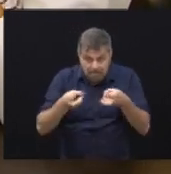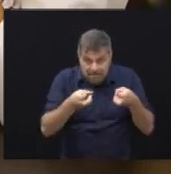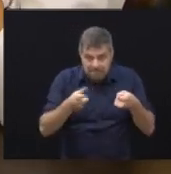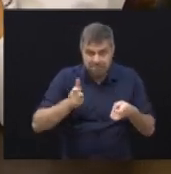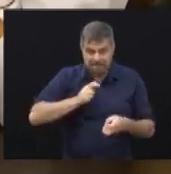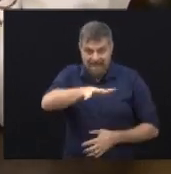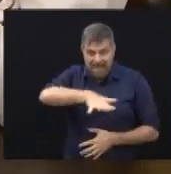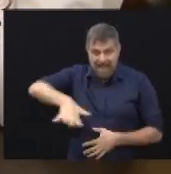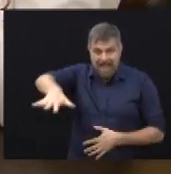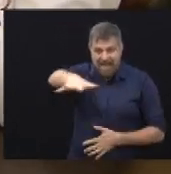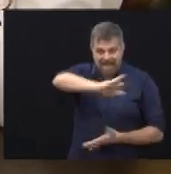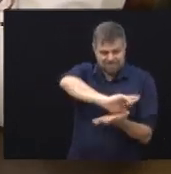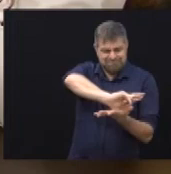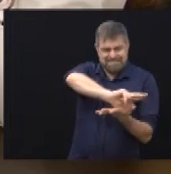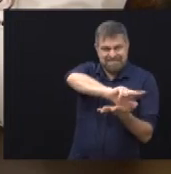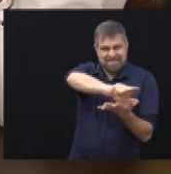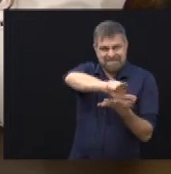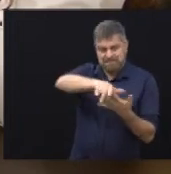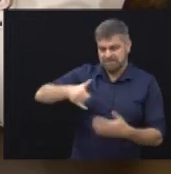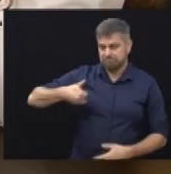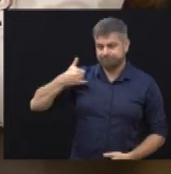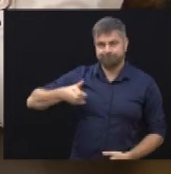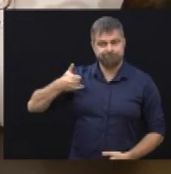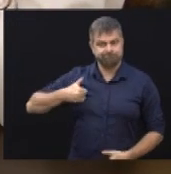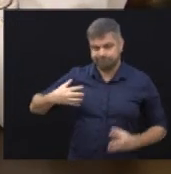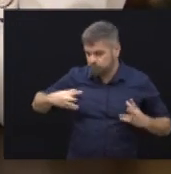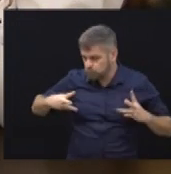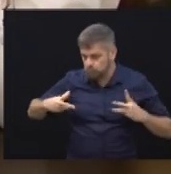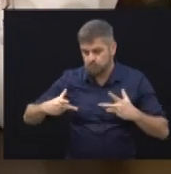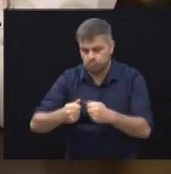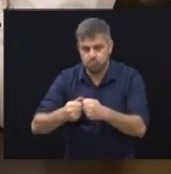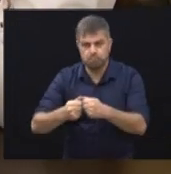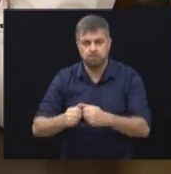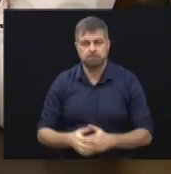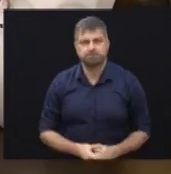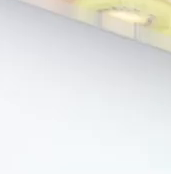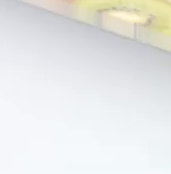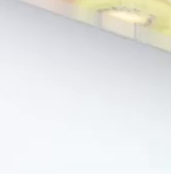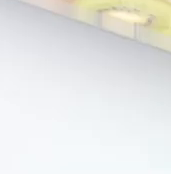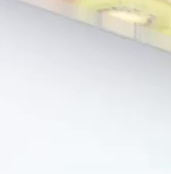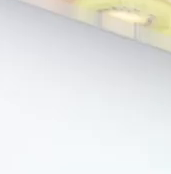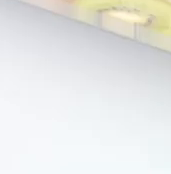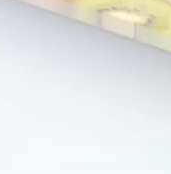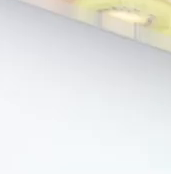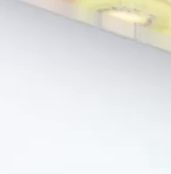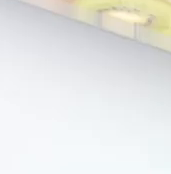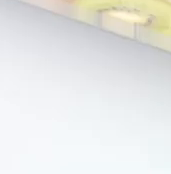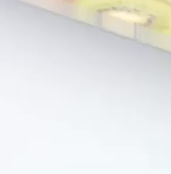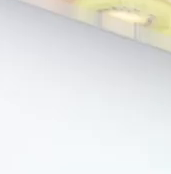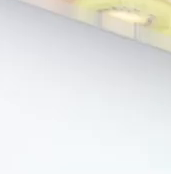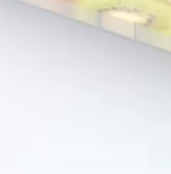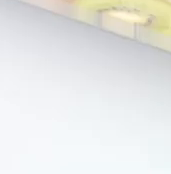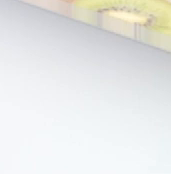abrange realmente todas as faixas etárias e o trabalho ele é super amplo nesse sentido.